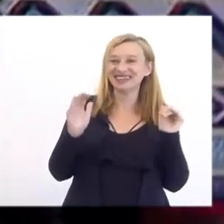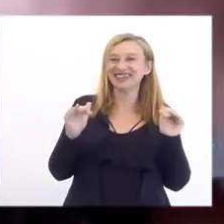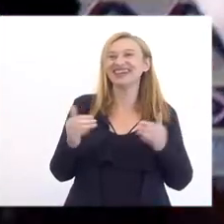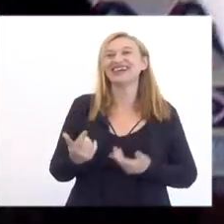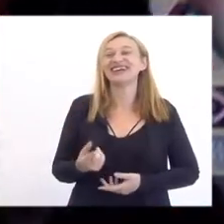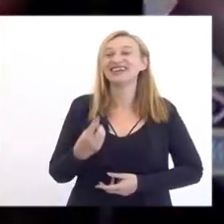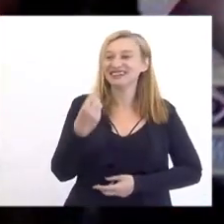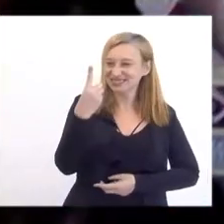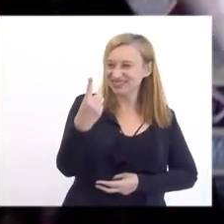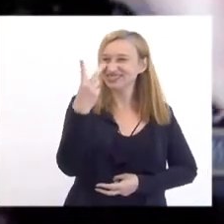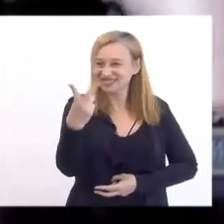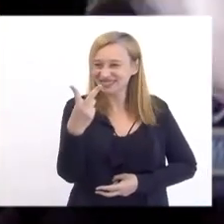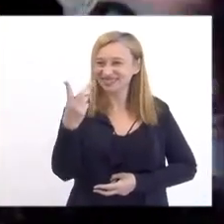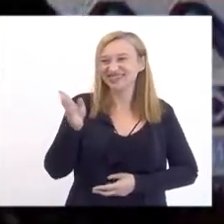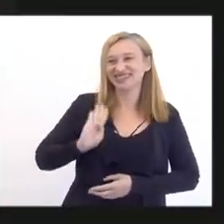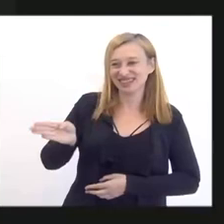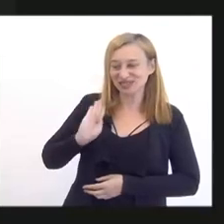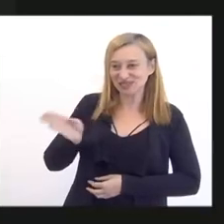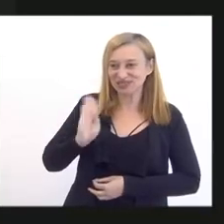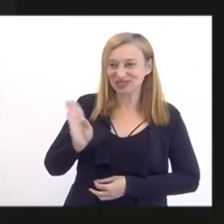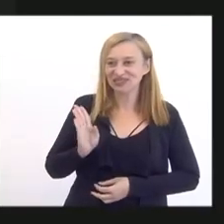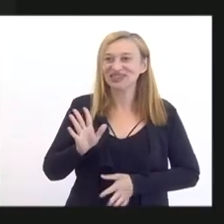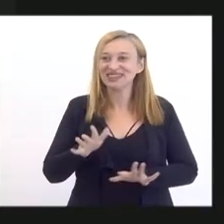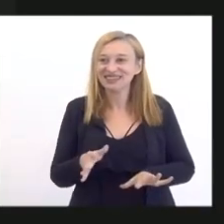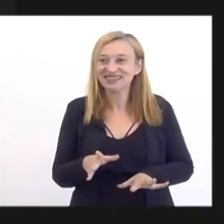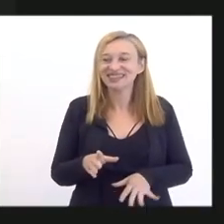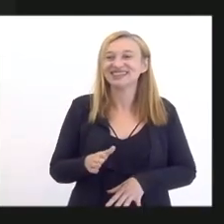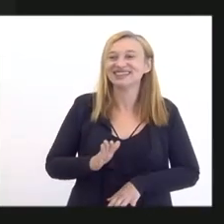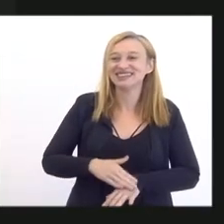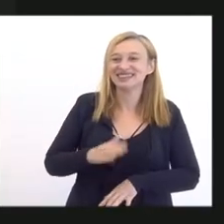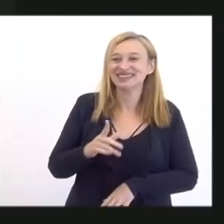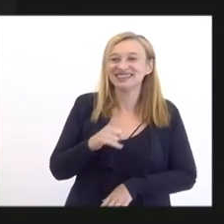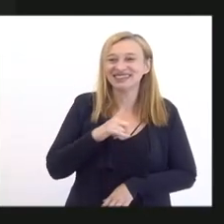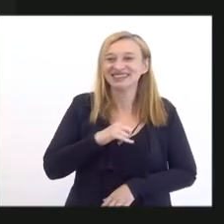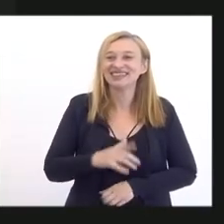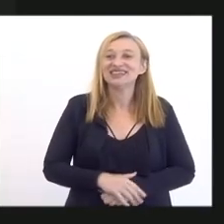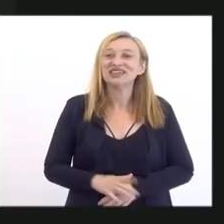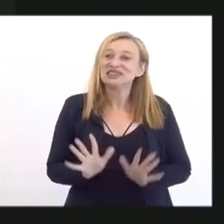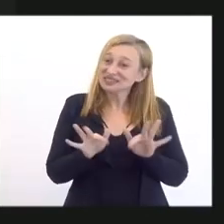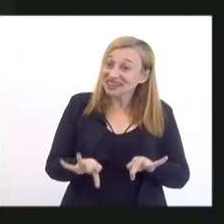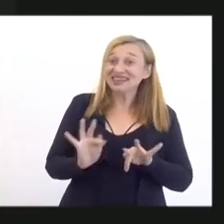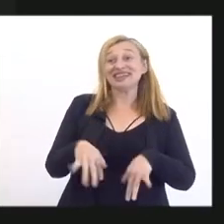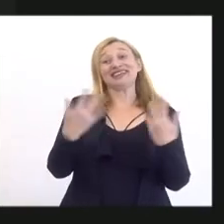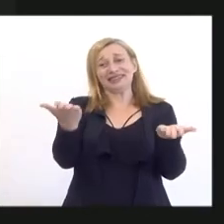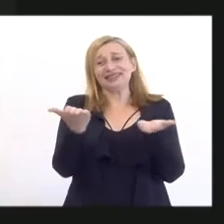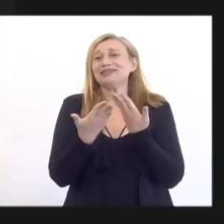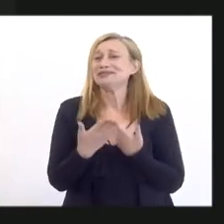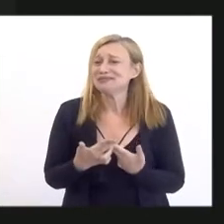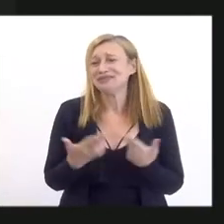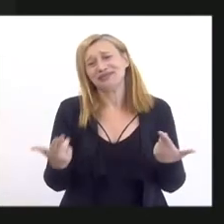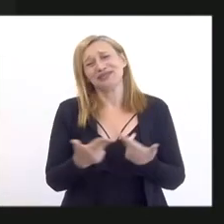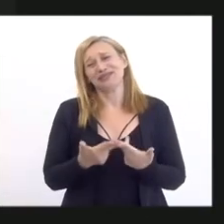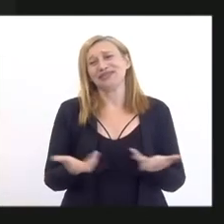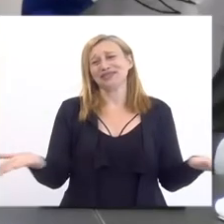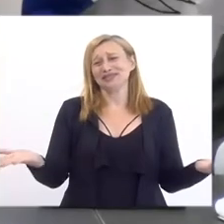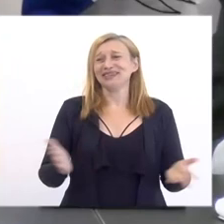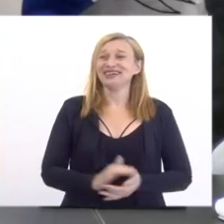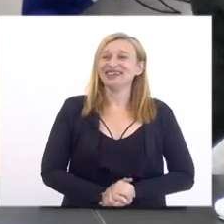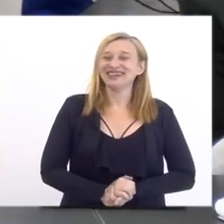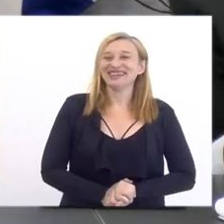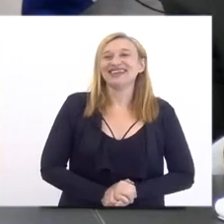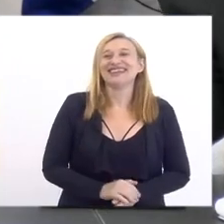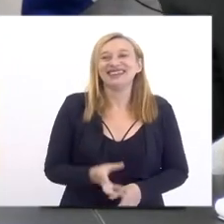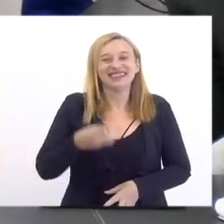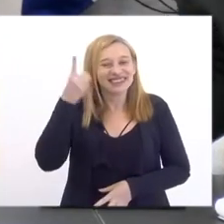dois botafoguenses para cada 70 mais, deputados. Ainda mais. Encerra isso aí, por favor. Um abraço.